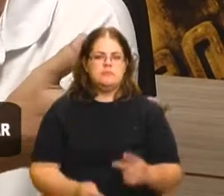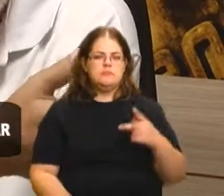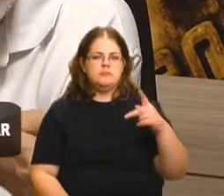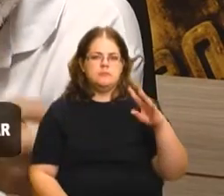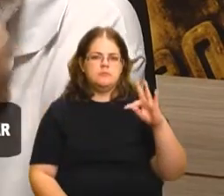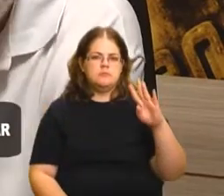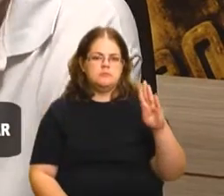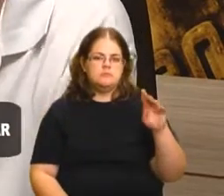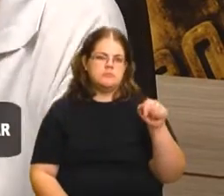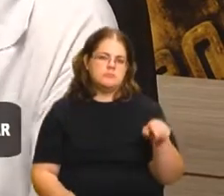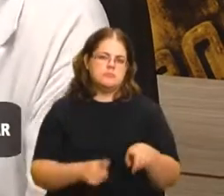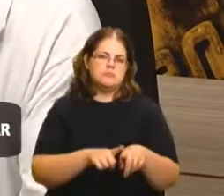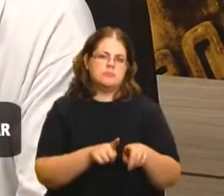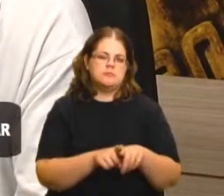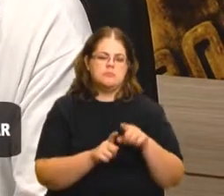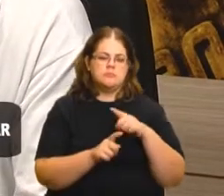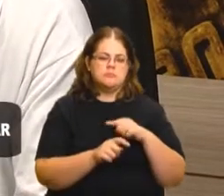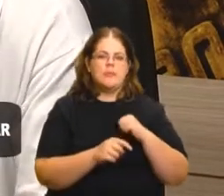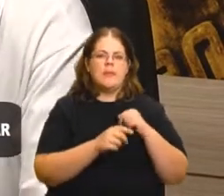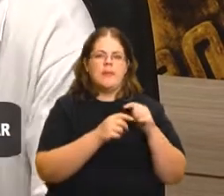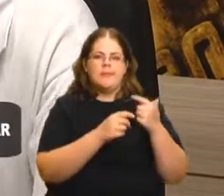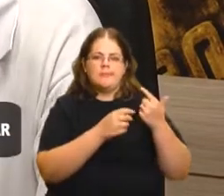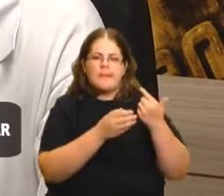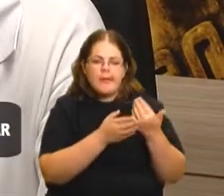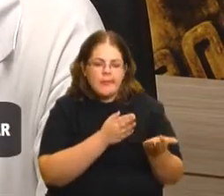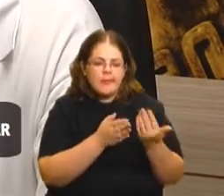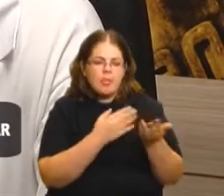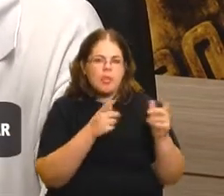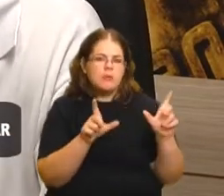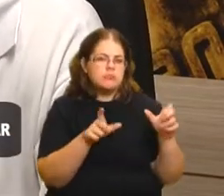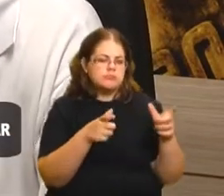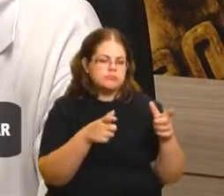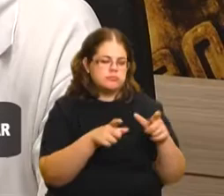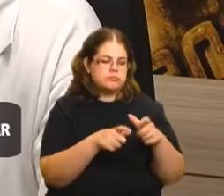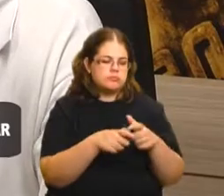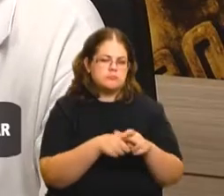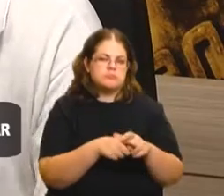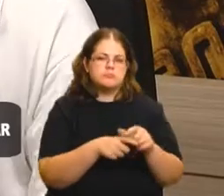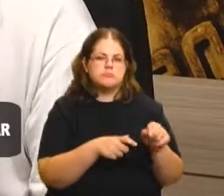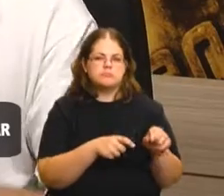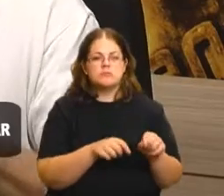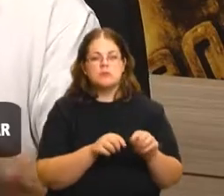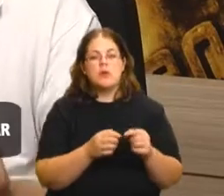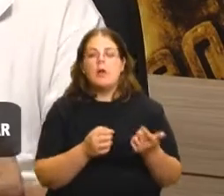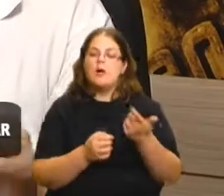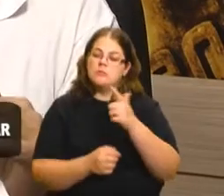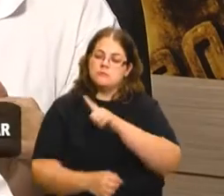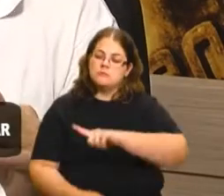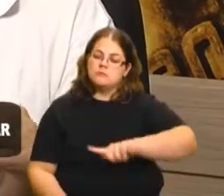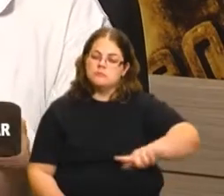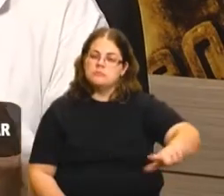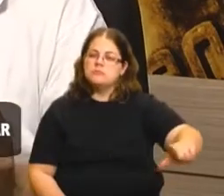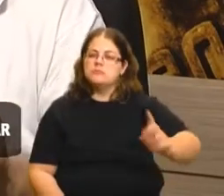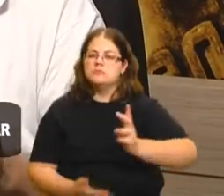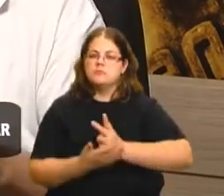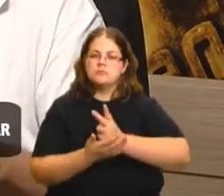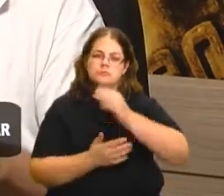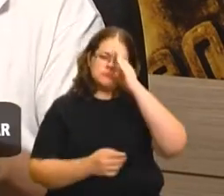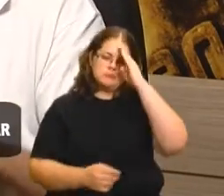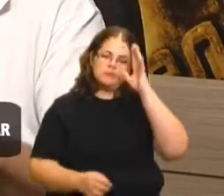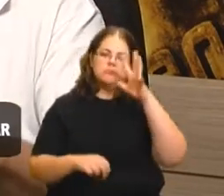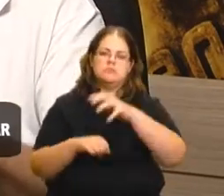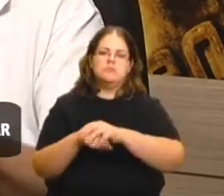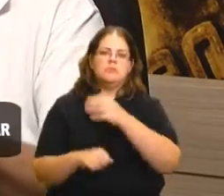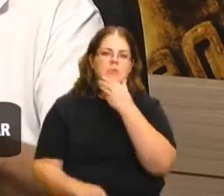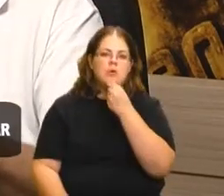a partir das cassações, né? Agora, para manter uma ditadura que uma